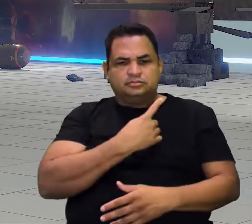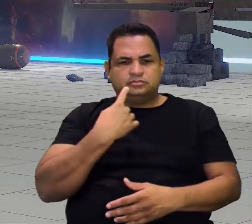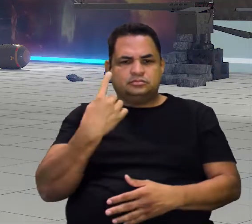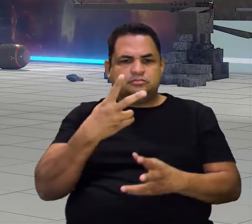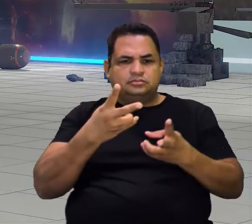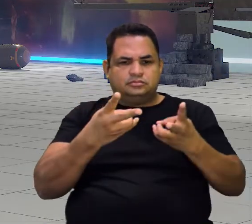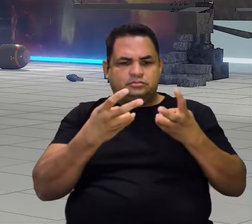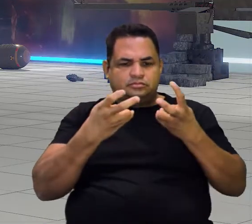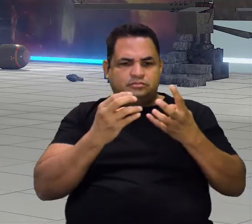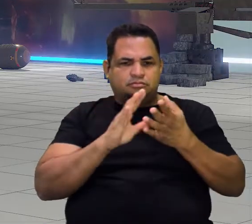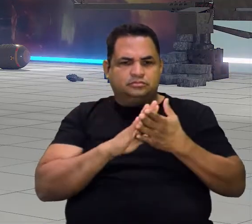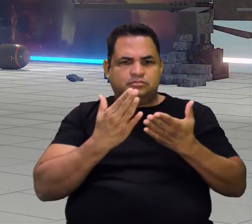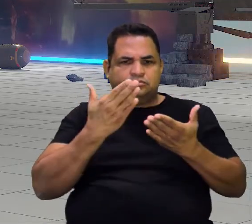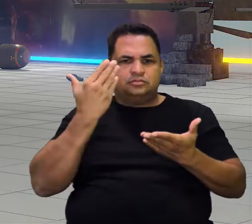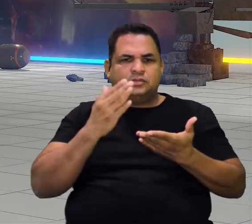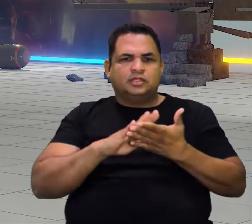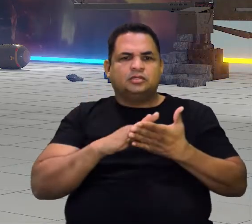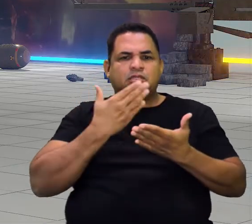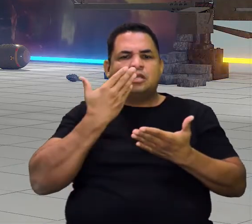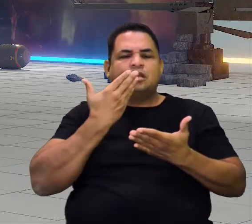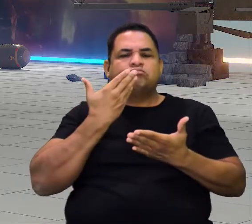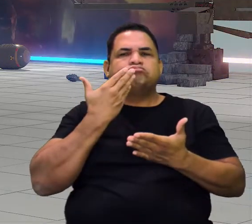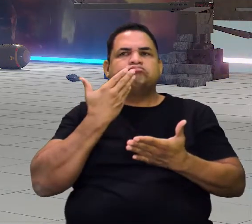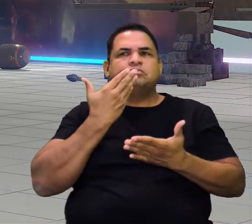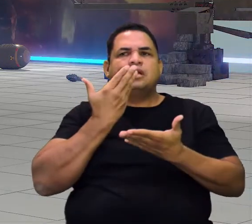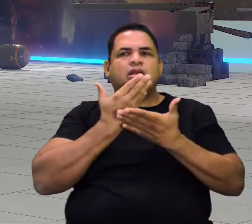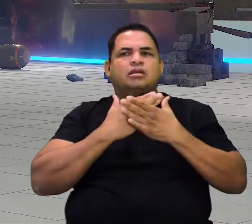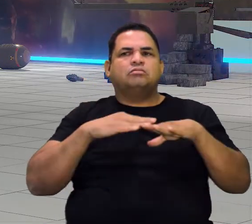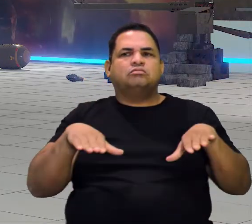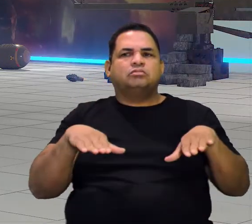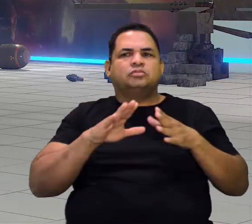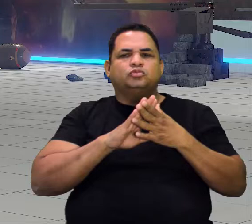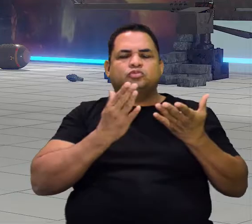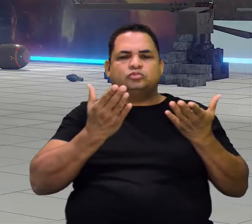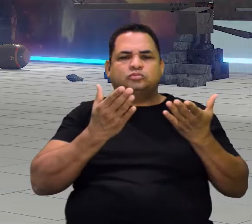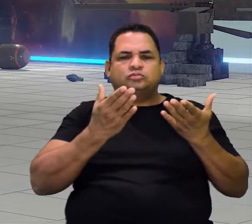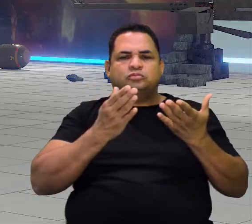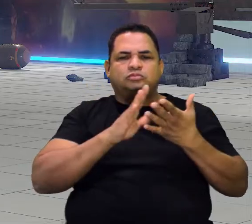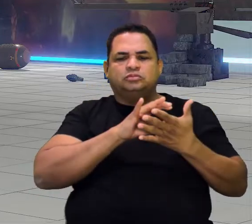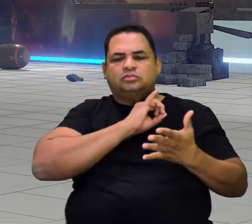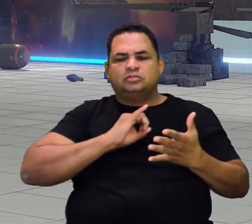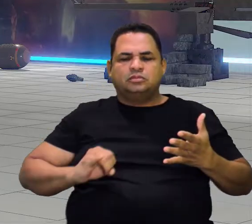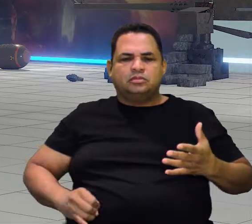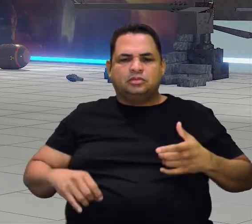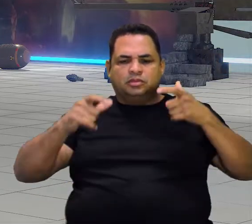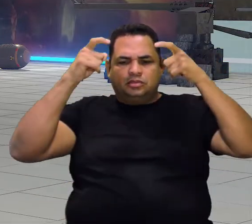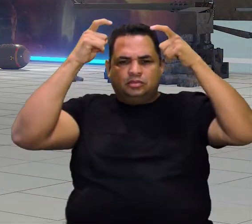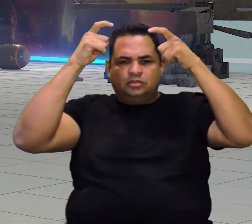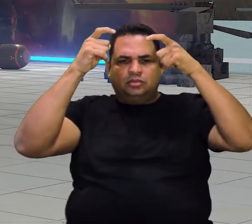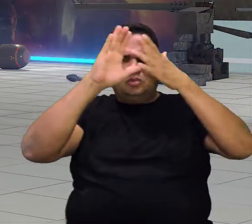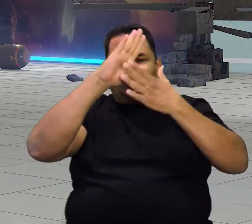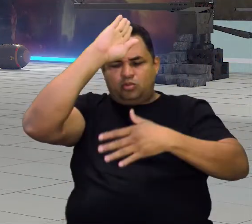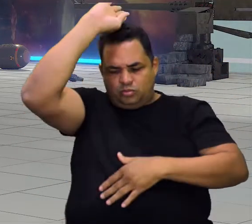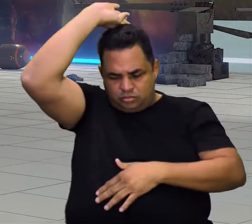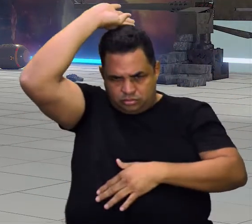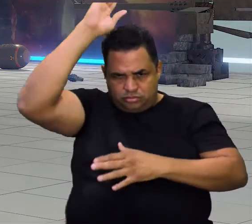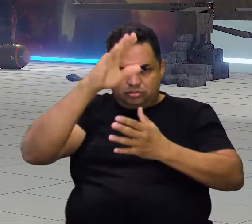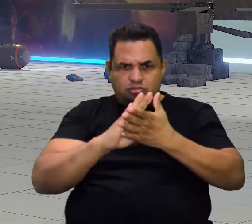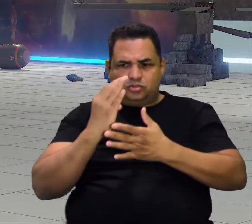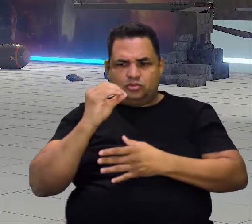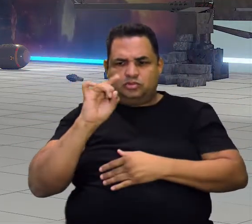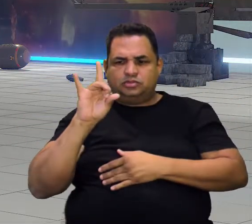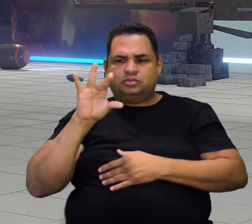que a queda do Império Romano do Ocidente é que vai fazer aparecer na Idade Média